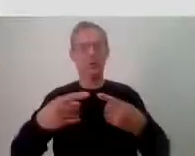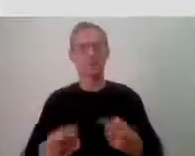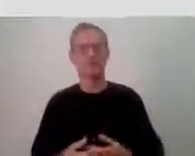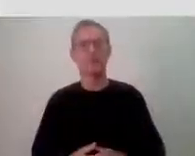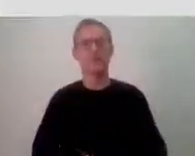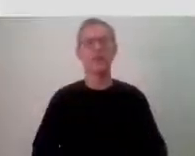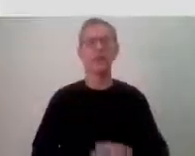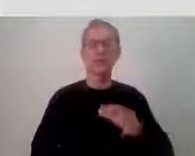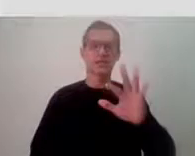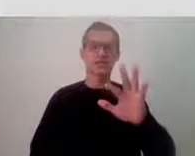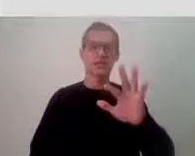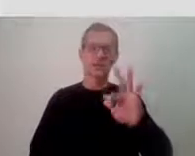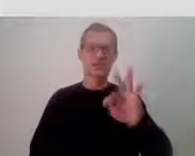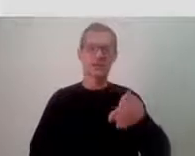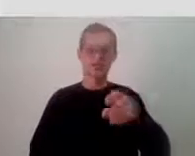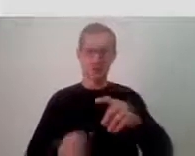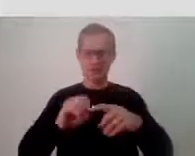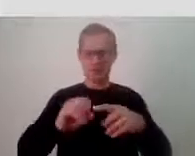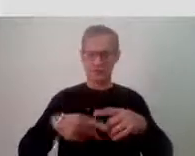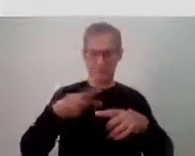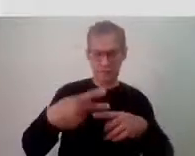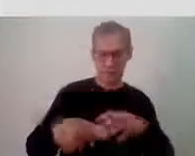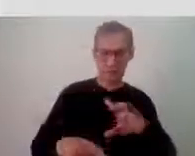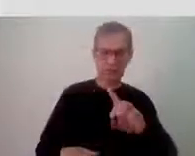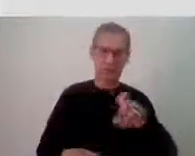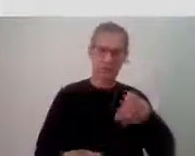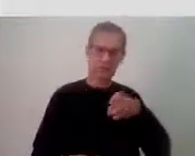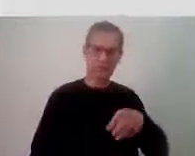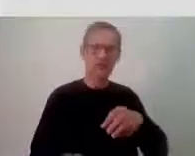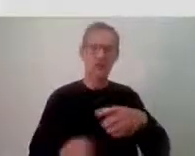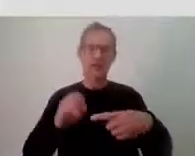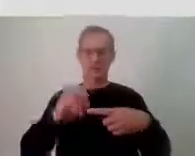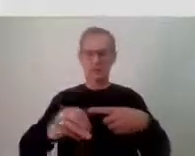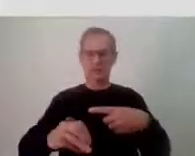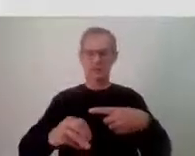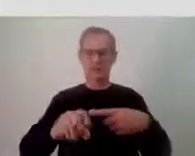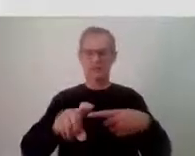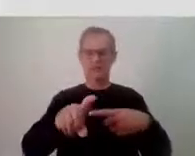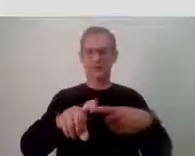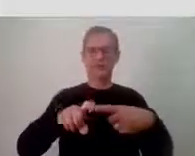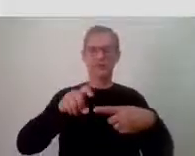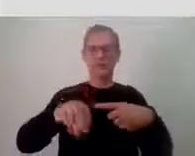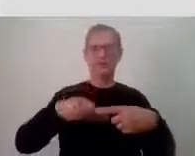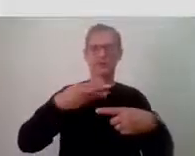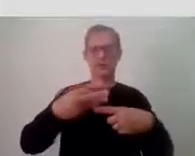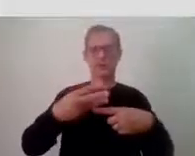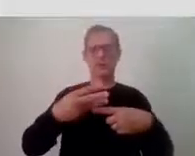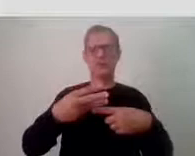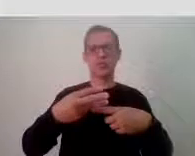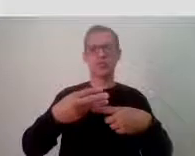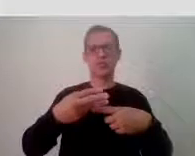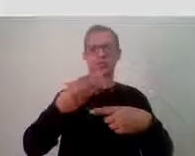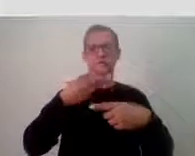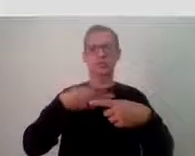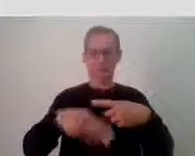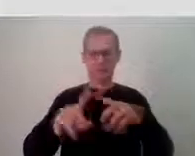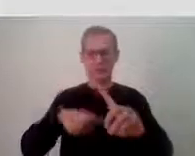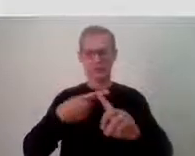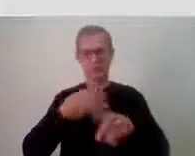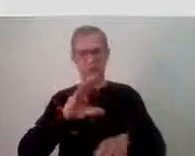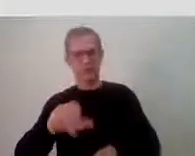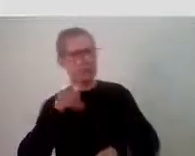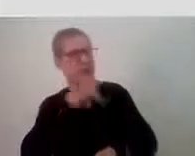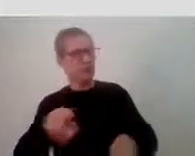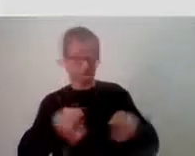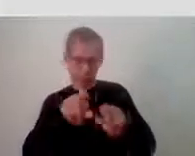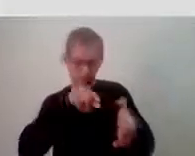ó, integral de x ao quadrado dx. X ao cubo sobre 3 mais c. E aí você pode... Ô, professora, aí você